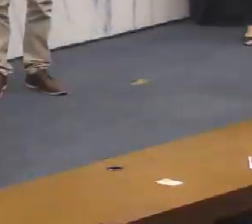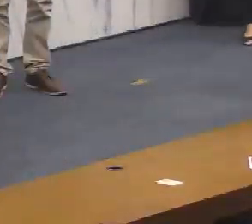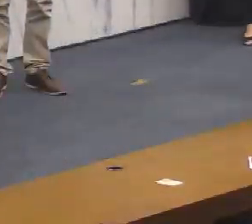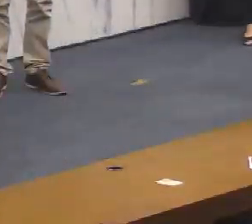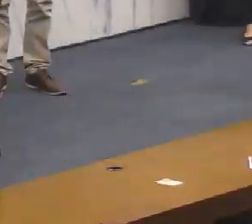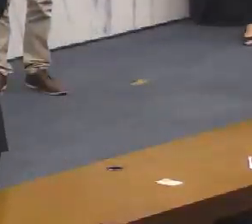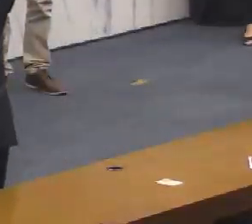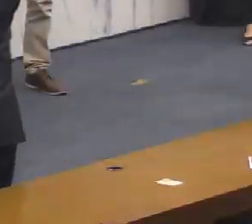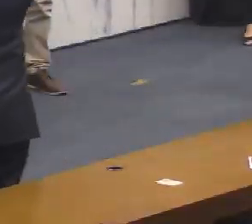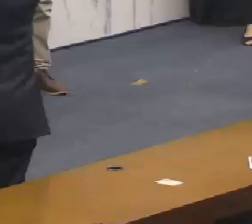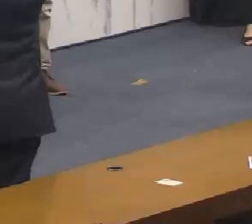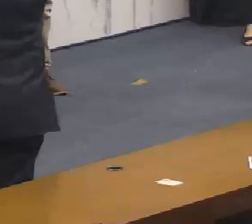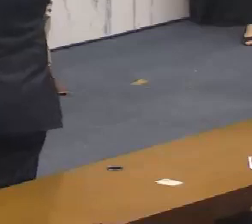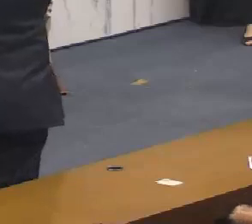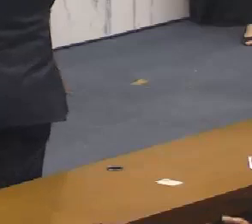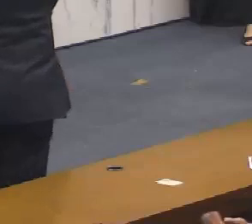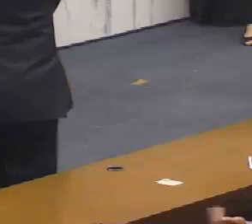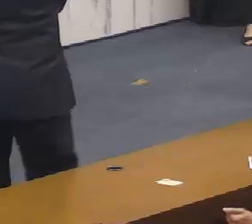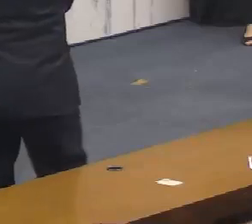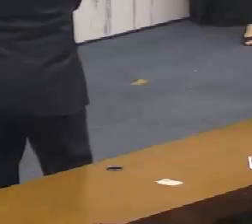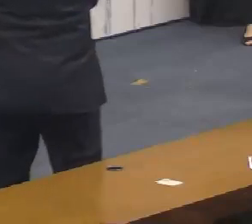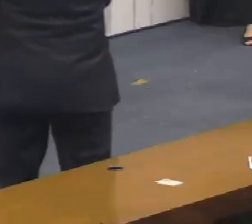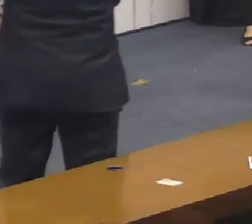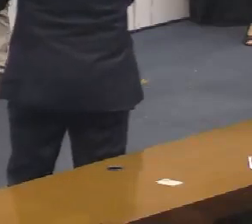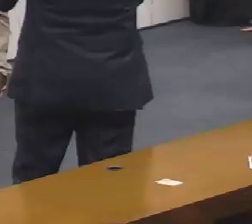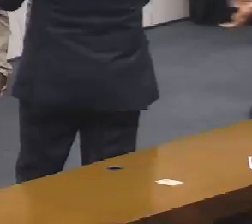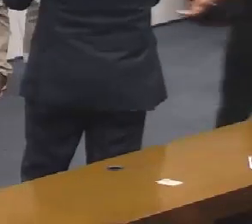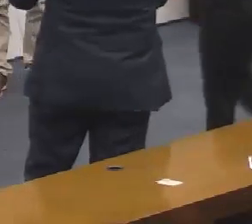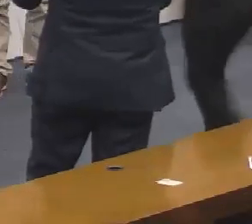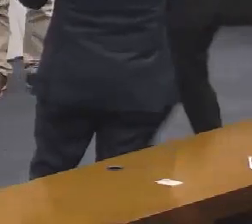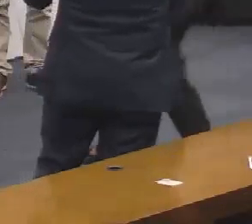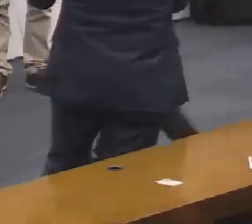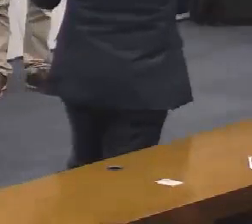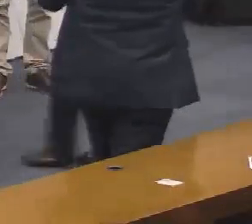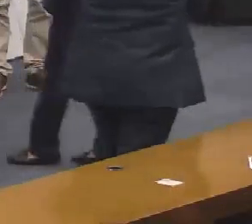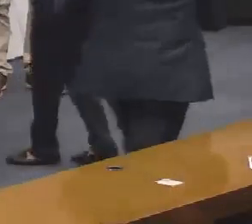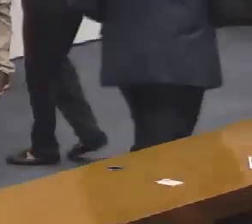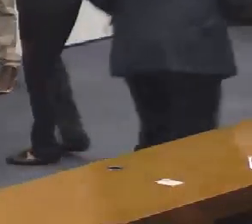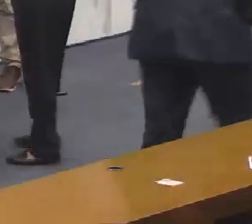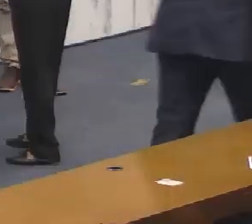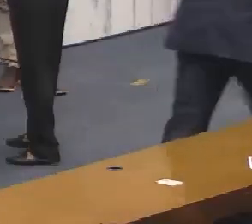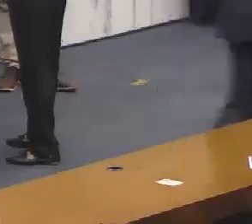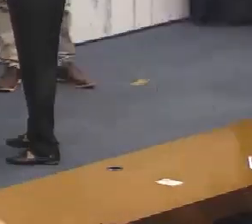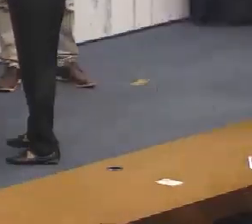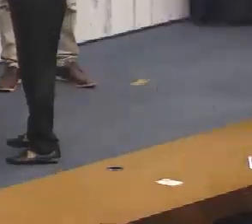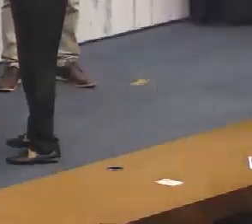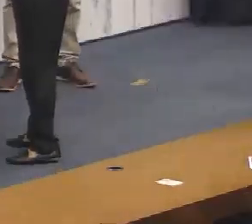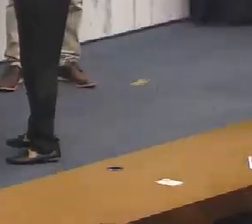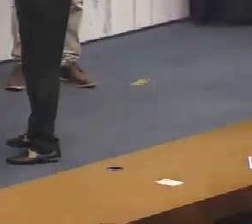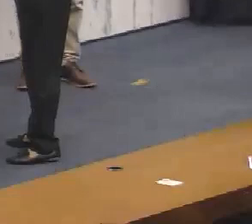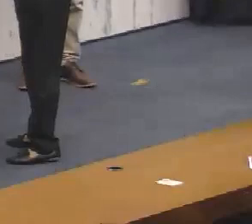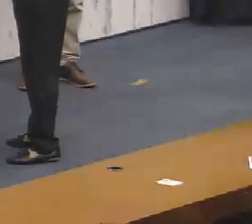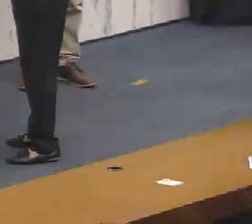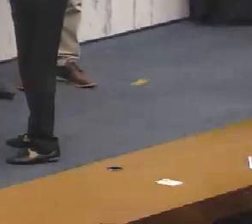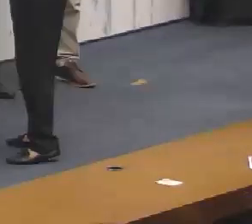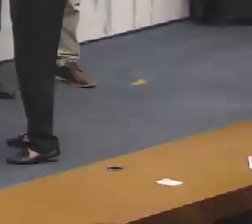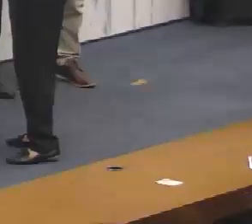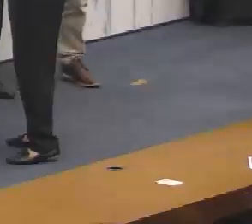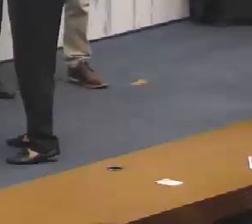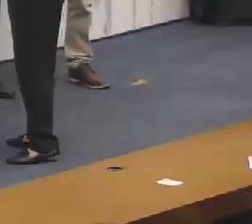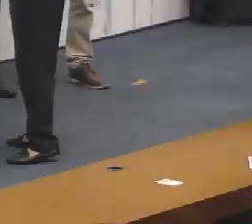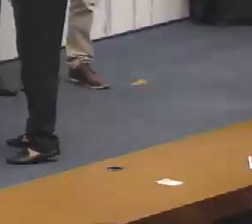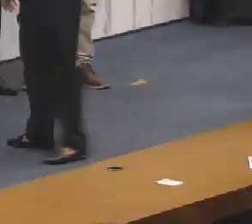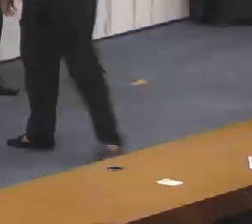Pessoas do mundo pra si. É sobre saber que em algum lugar alguém zela por ti.